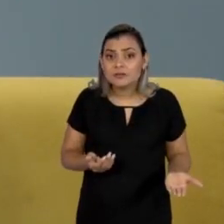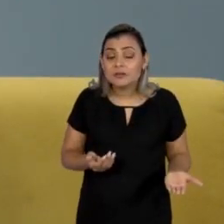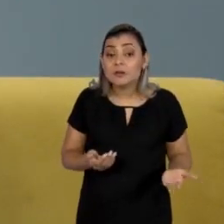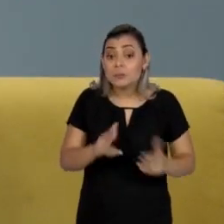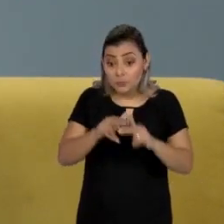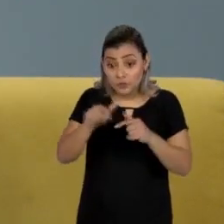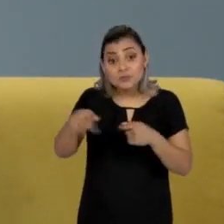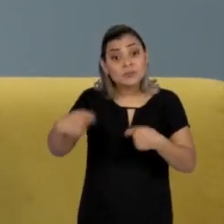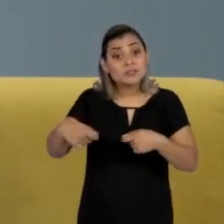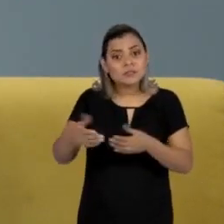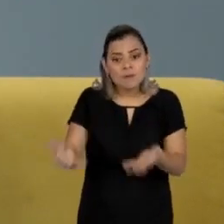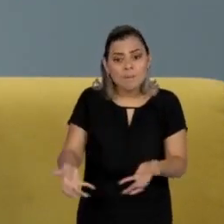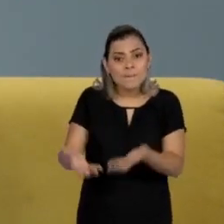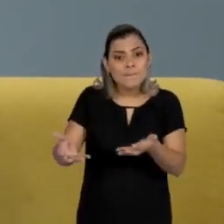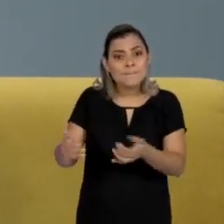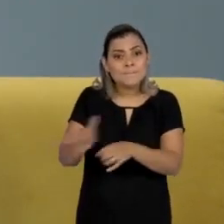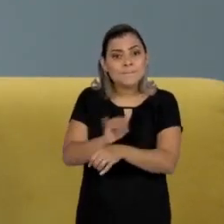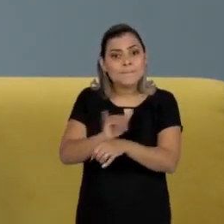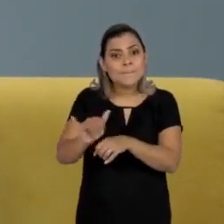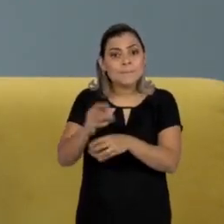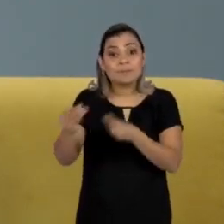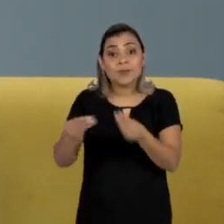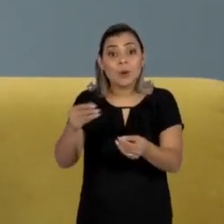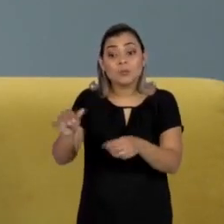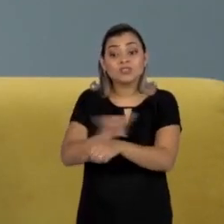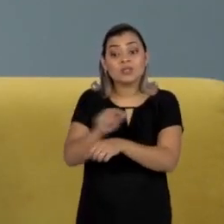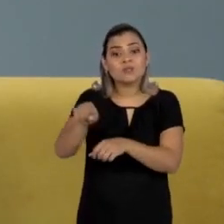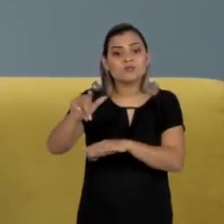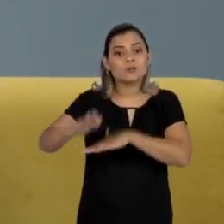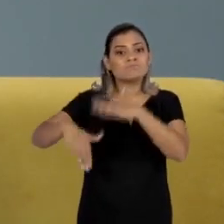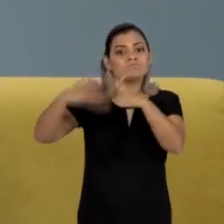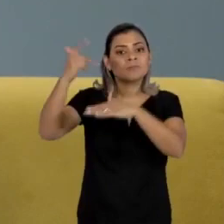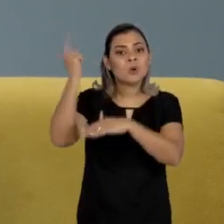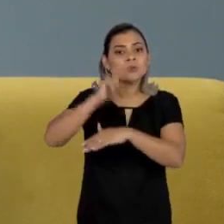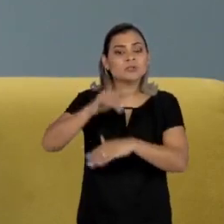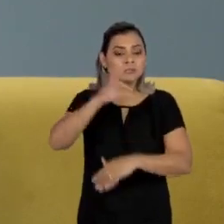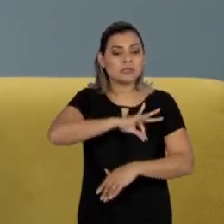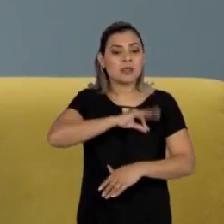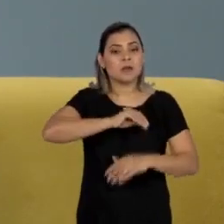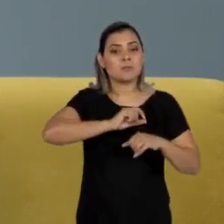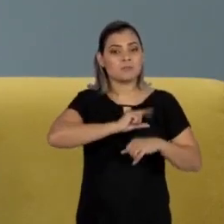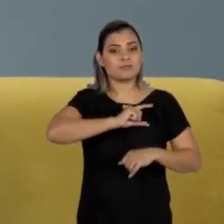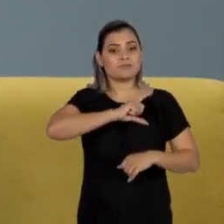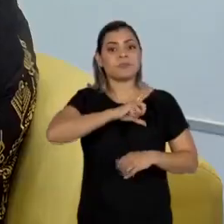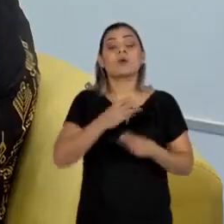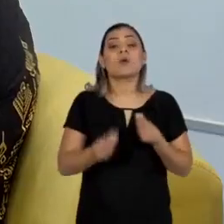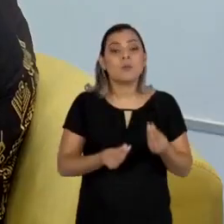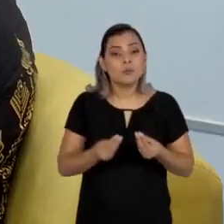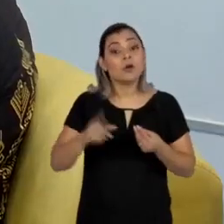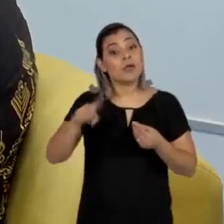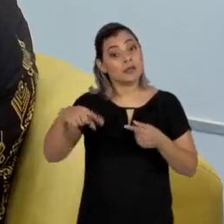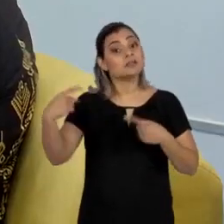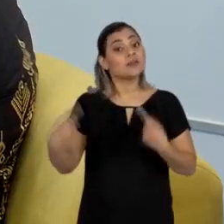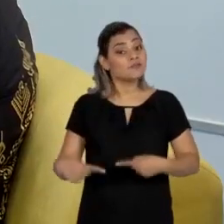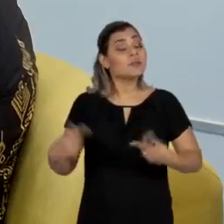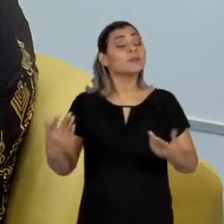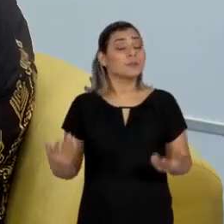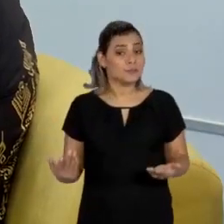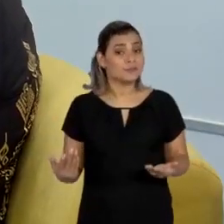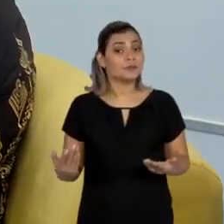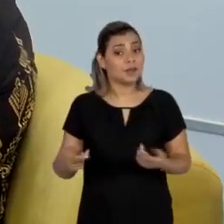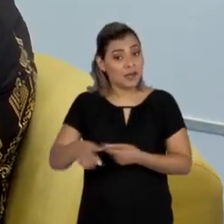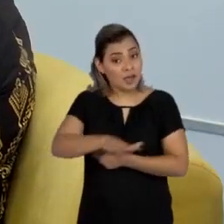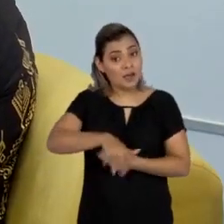a gente precisa trabalhar com táticas de aumento de renda. E a gente tem também os casos... Que é um grande desafio. Que é o grande desafio